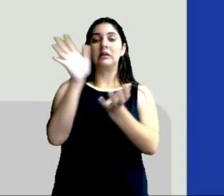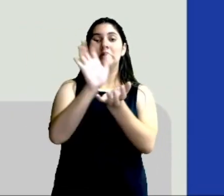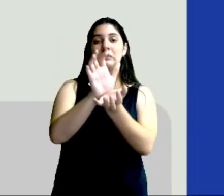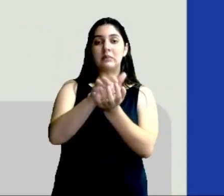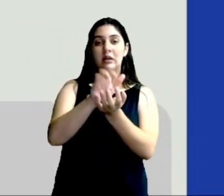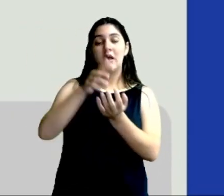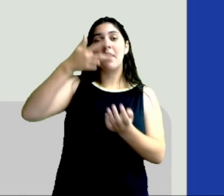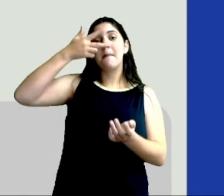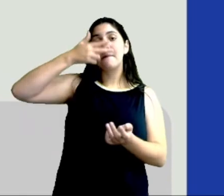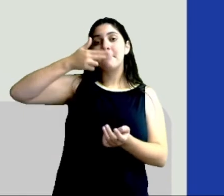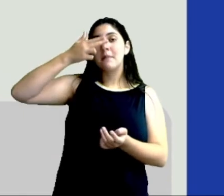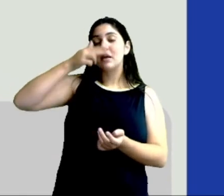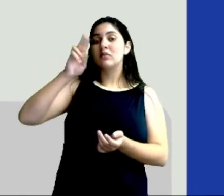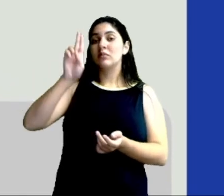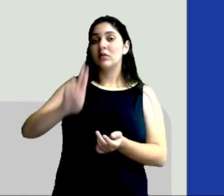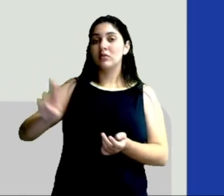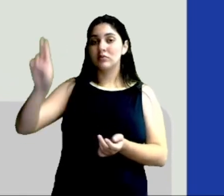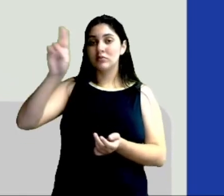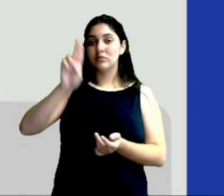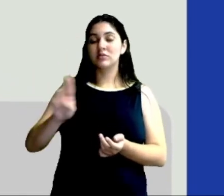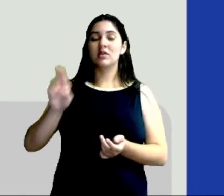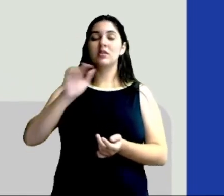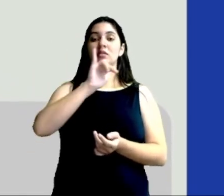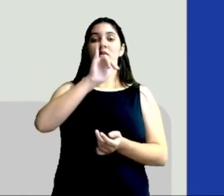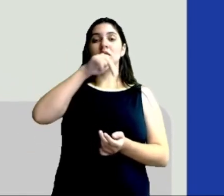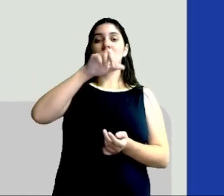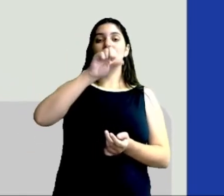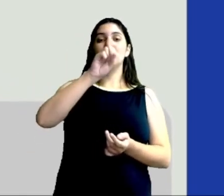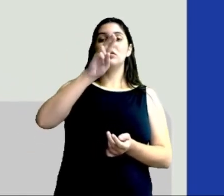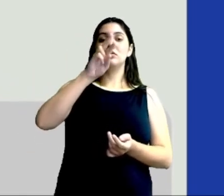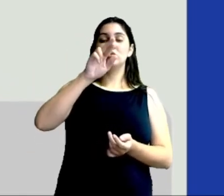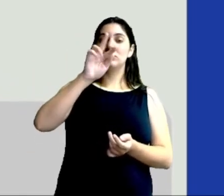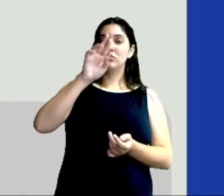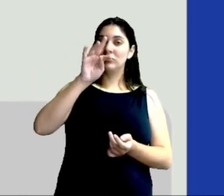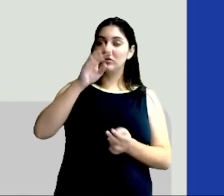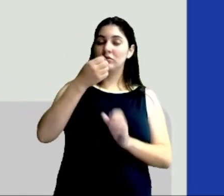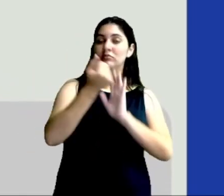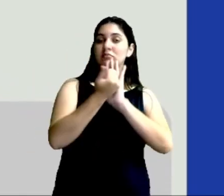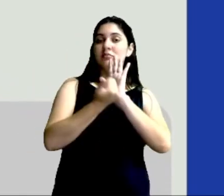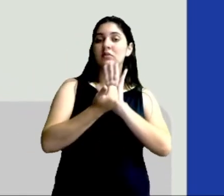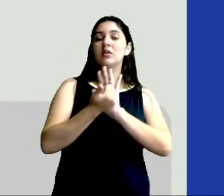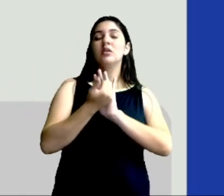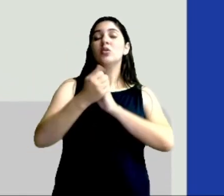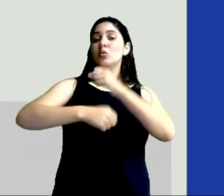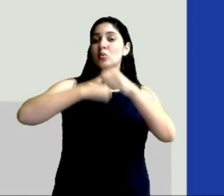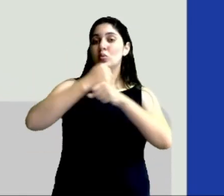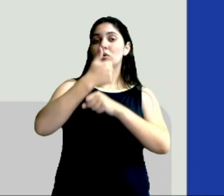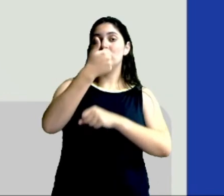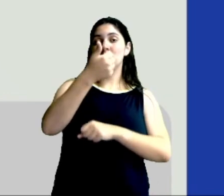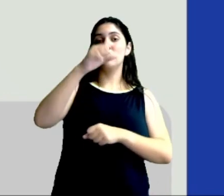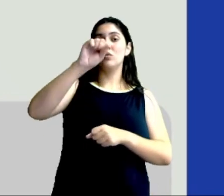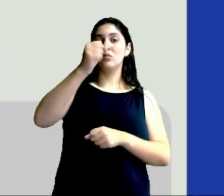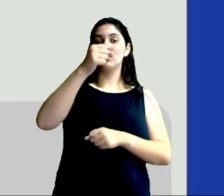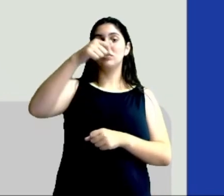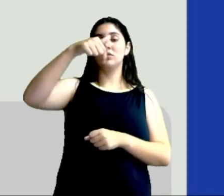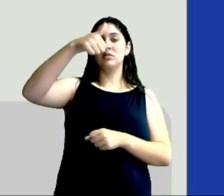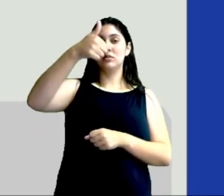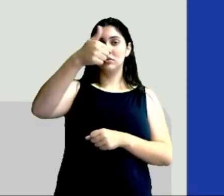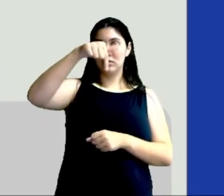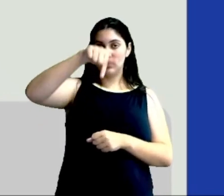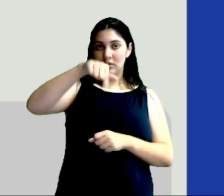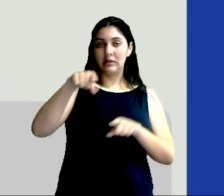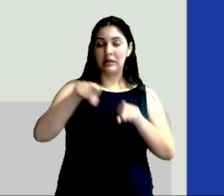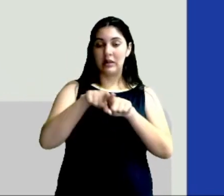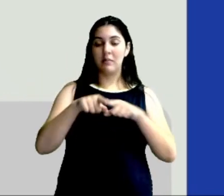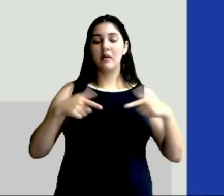a mesma utilizada pelos insurgentes na Revolução de 1817, aquela revolução que eu comentei com vocês, que também é chamada